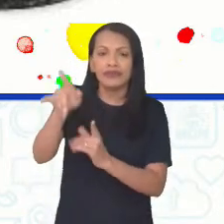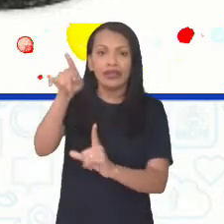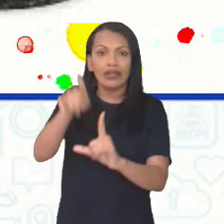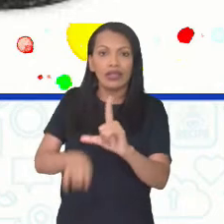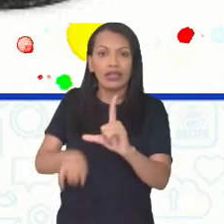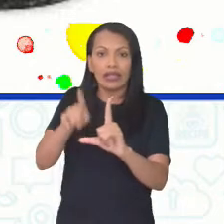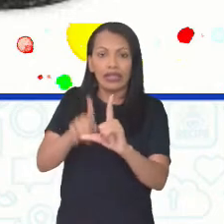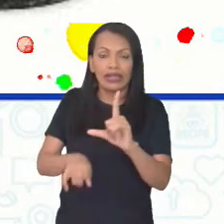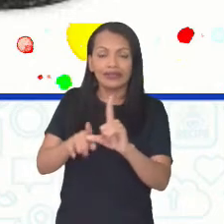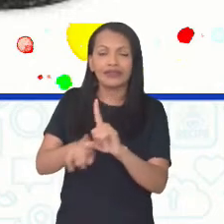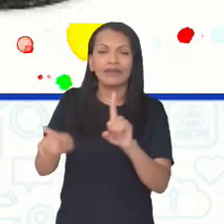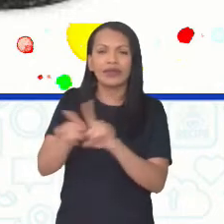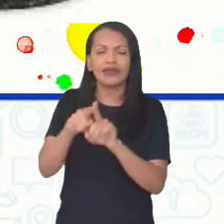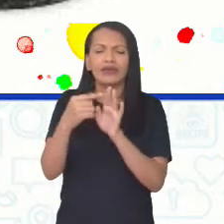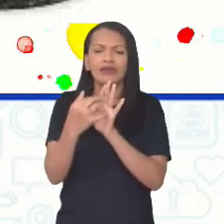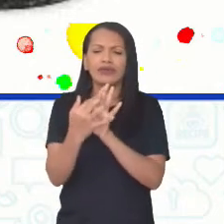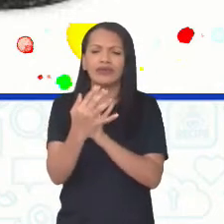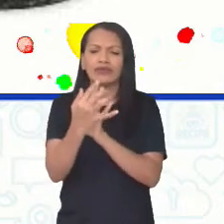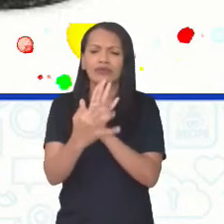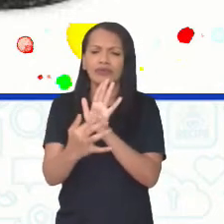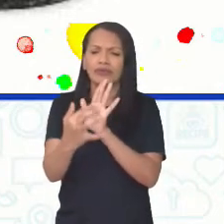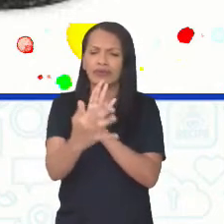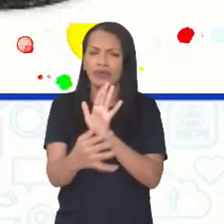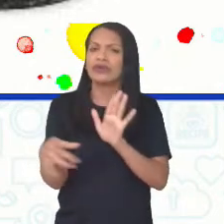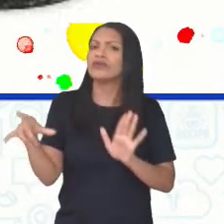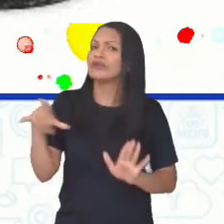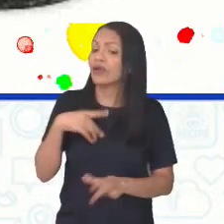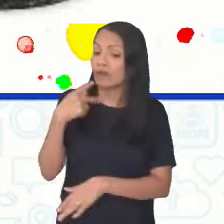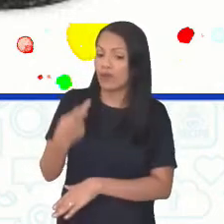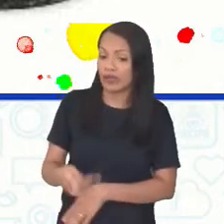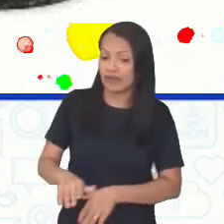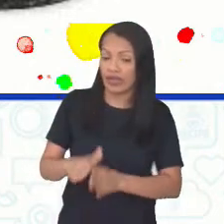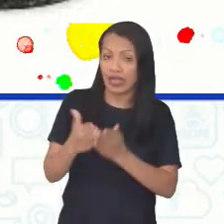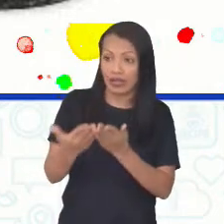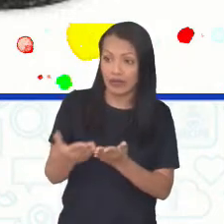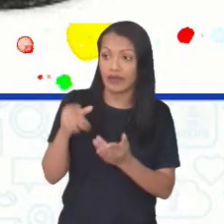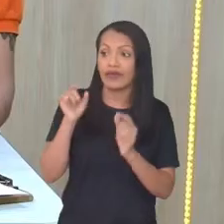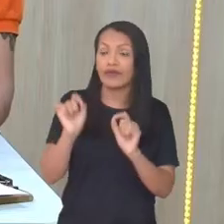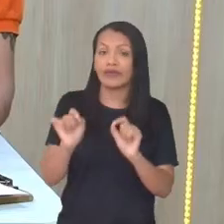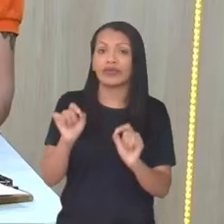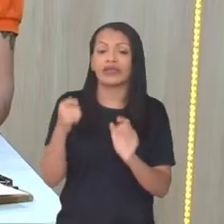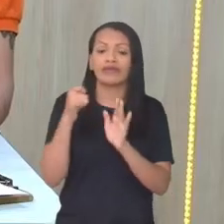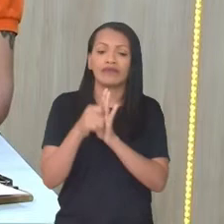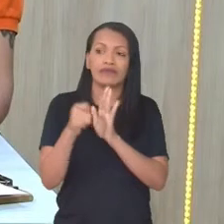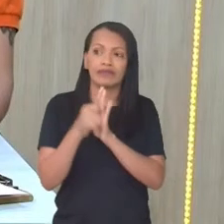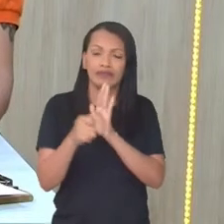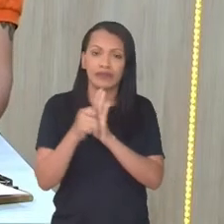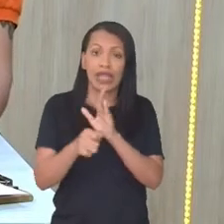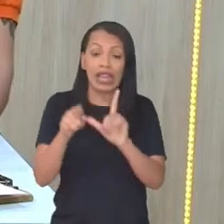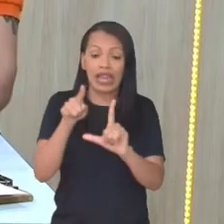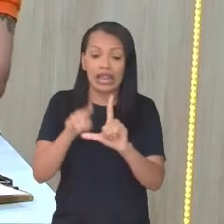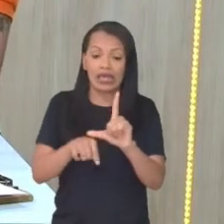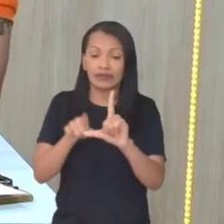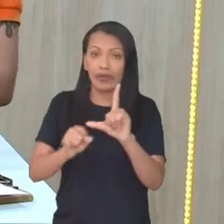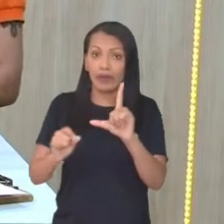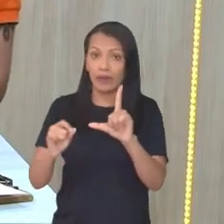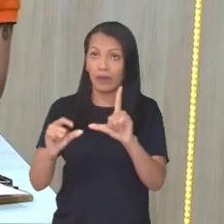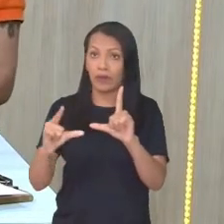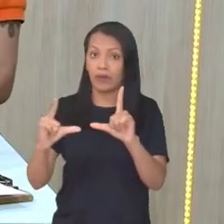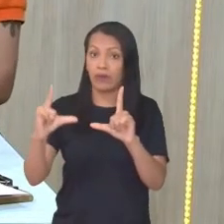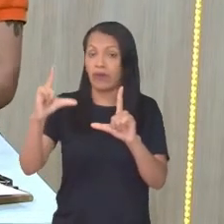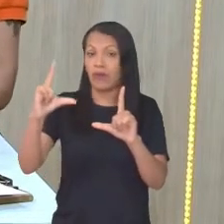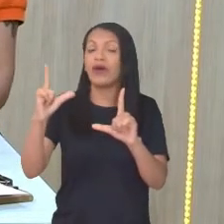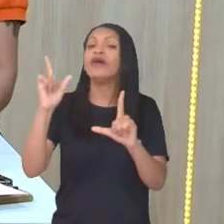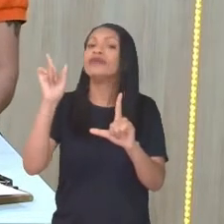em relevo. A gente, inclusive, tem um livro aqui, professora Patrícia, em que há uma escrita com letras grandes. Sim, é